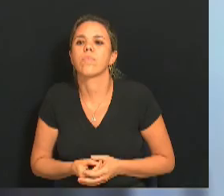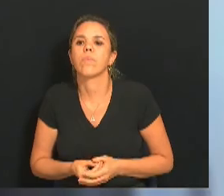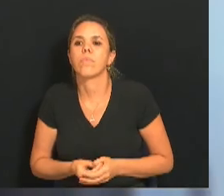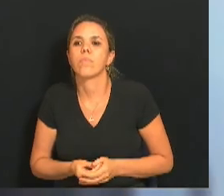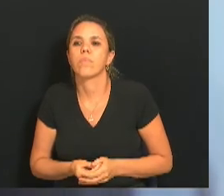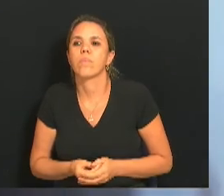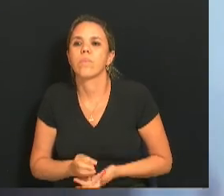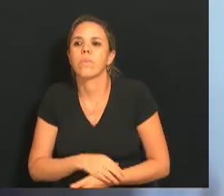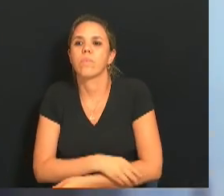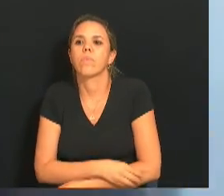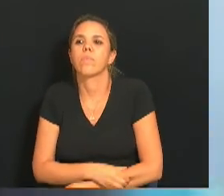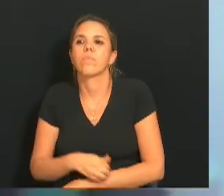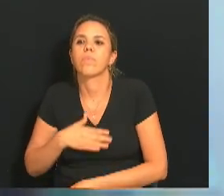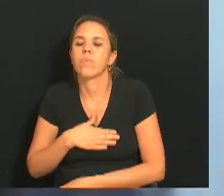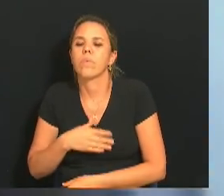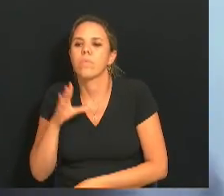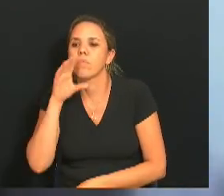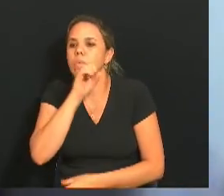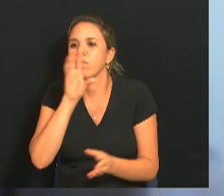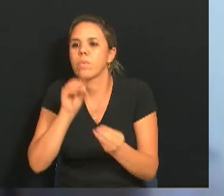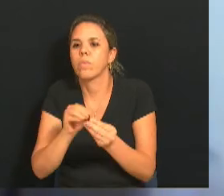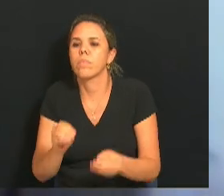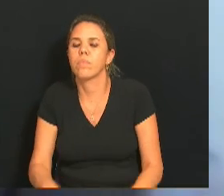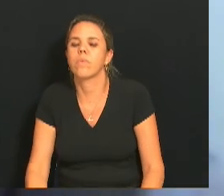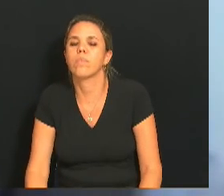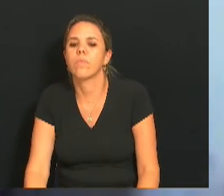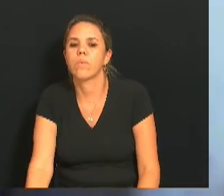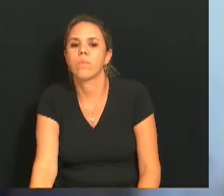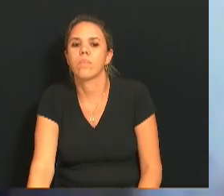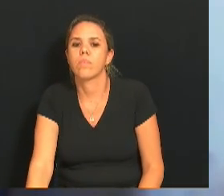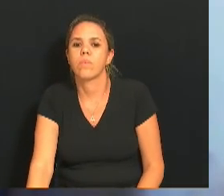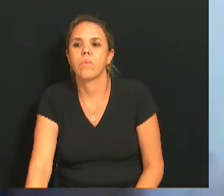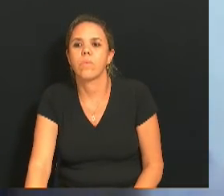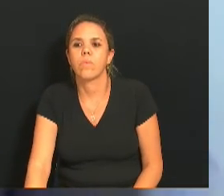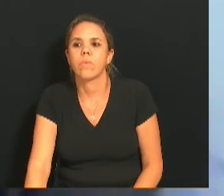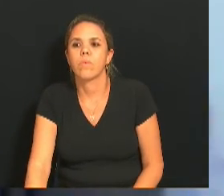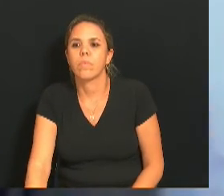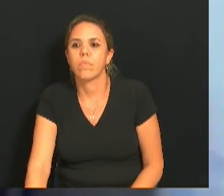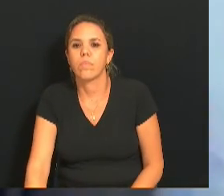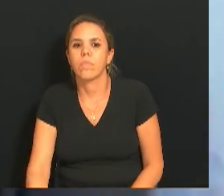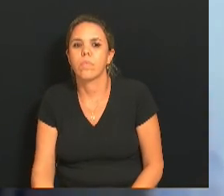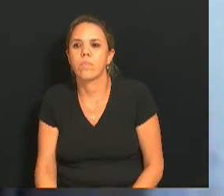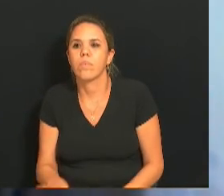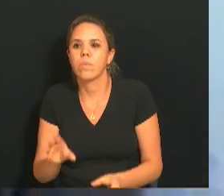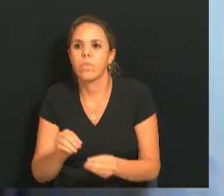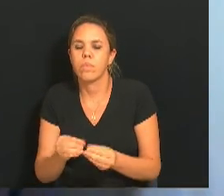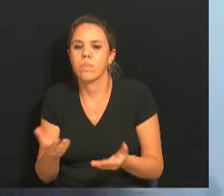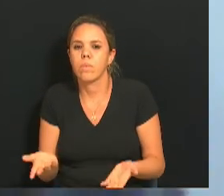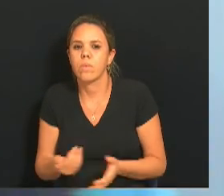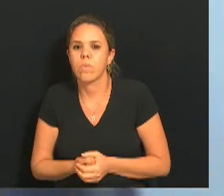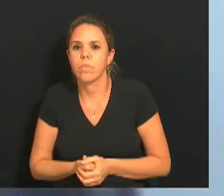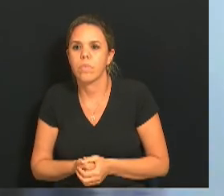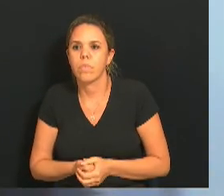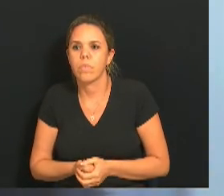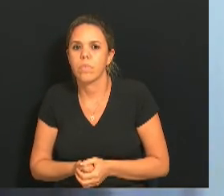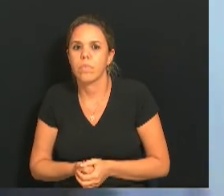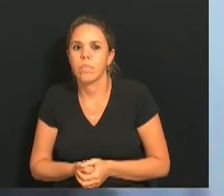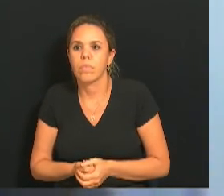Gustavo, eu gostaria, de forma bem rápida, a conclusão do parecer que você